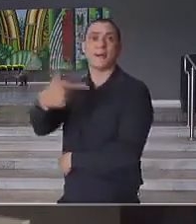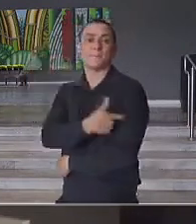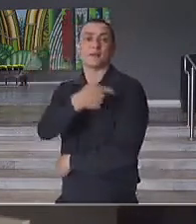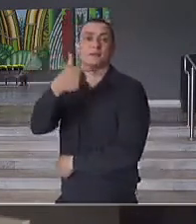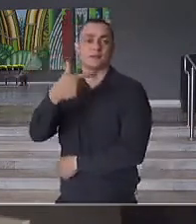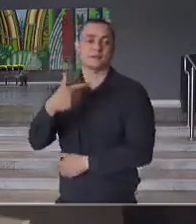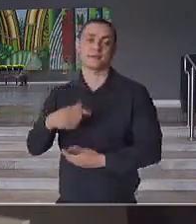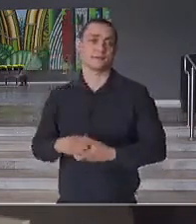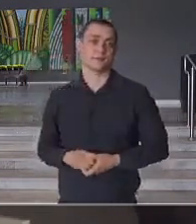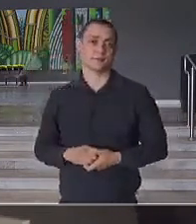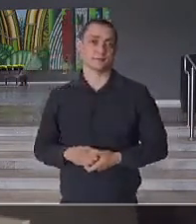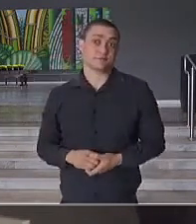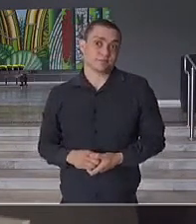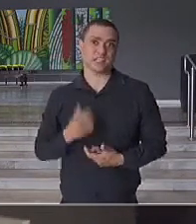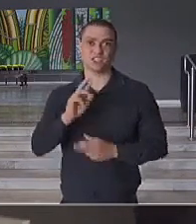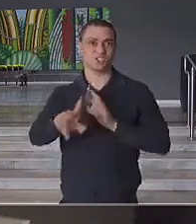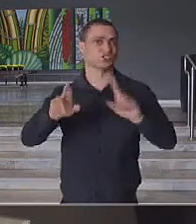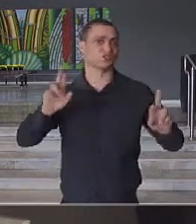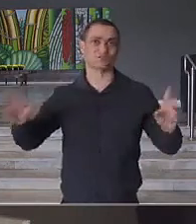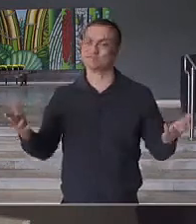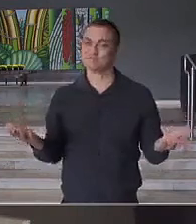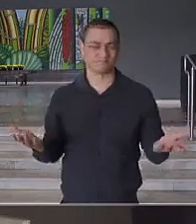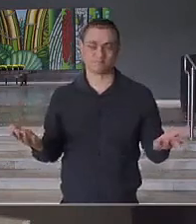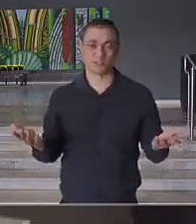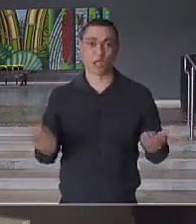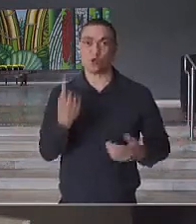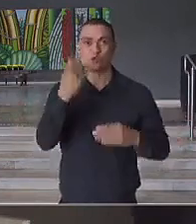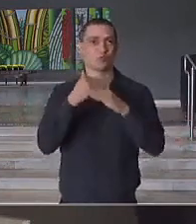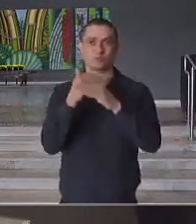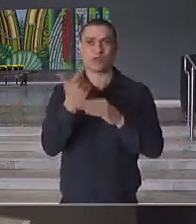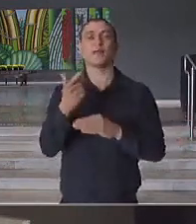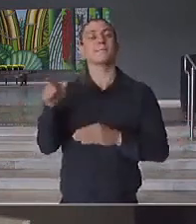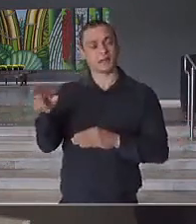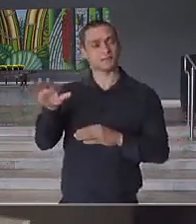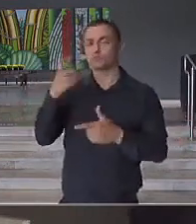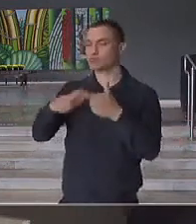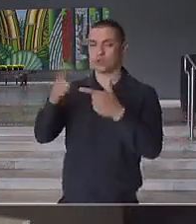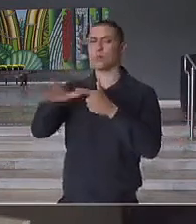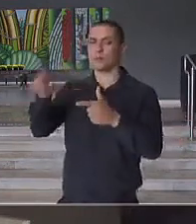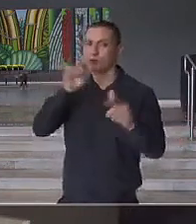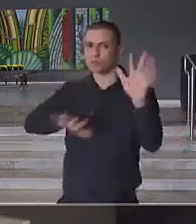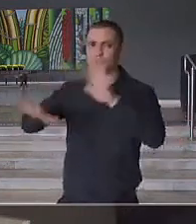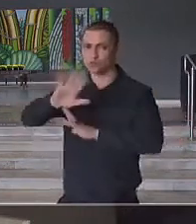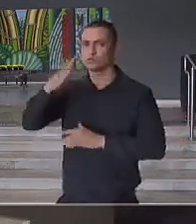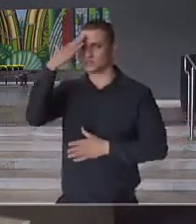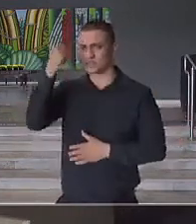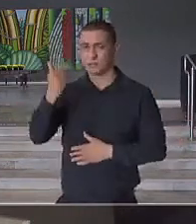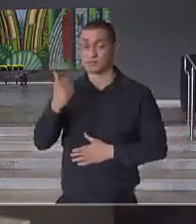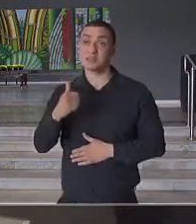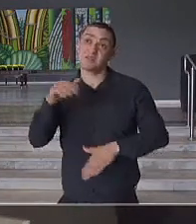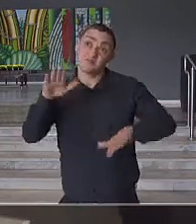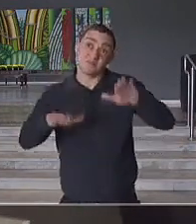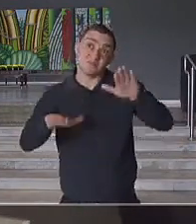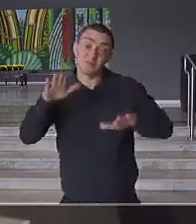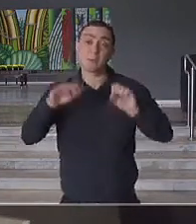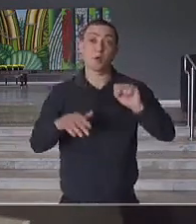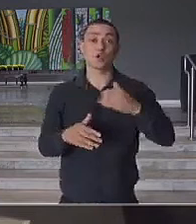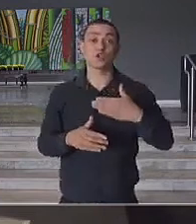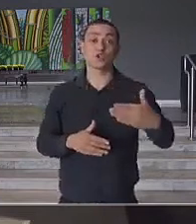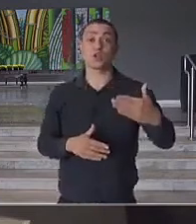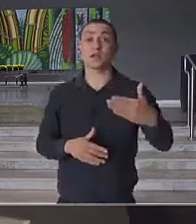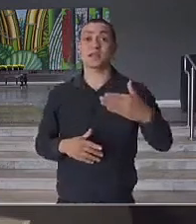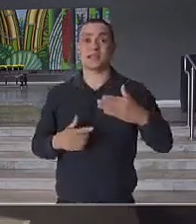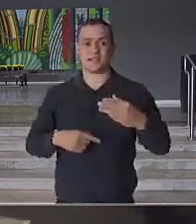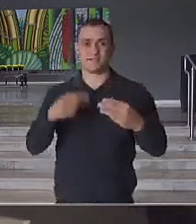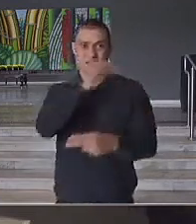feita injetável. Então não existe nenhum problema quanto a isso. Talvez nós tenhamos mais